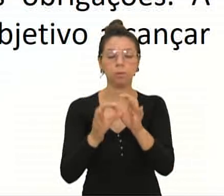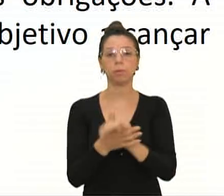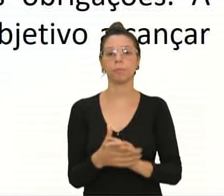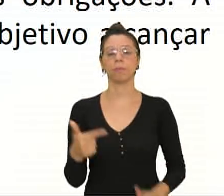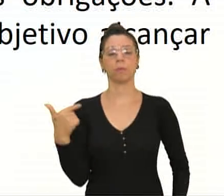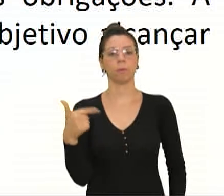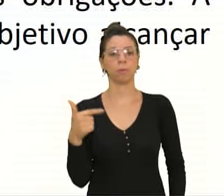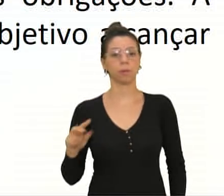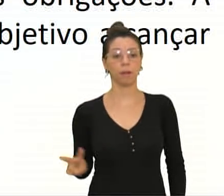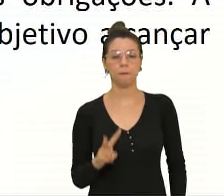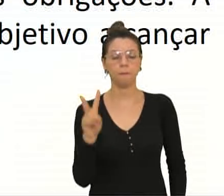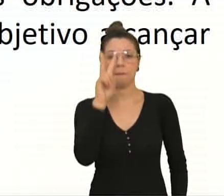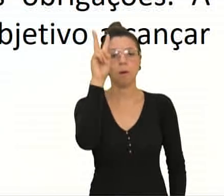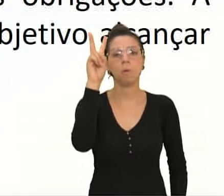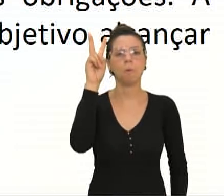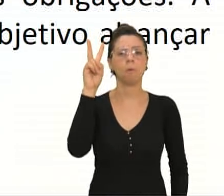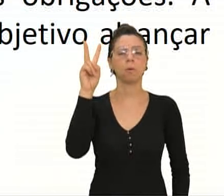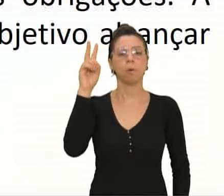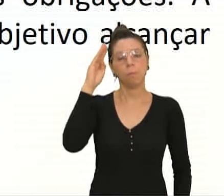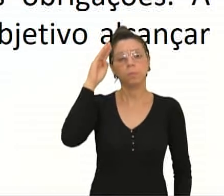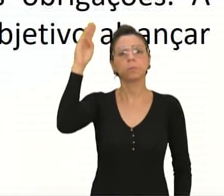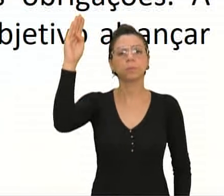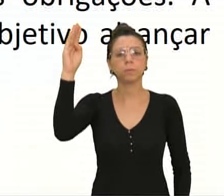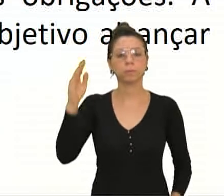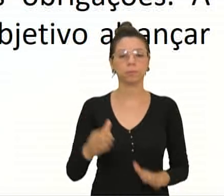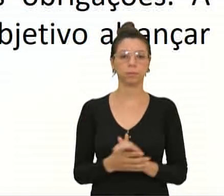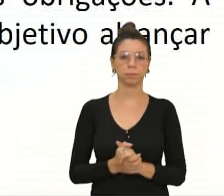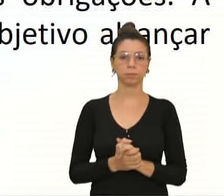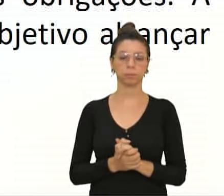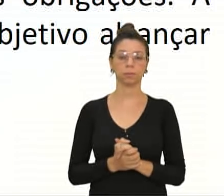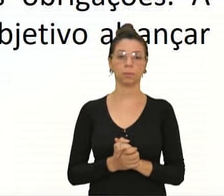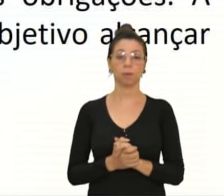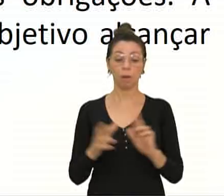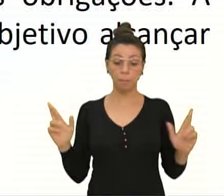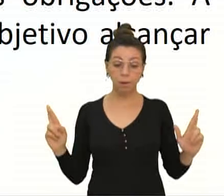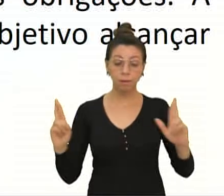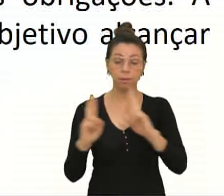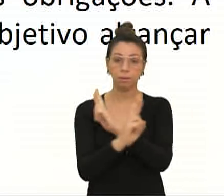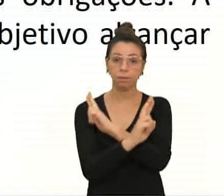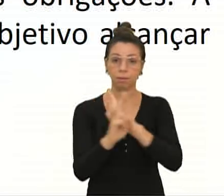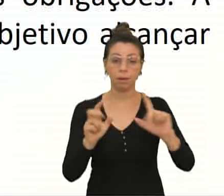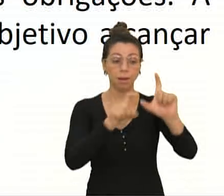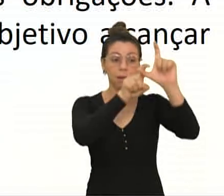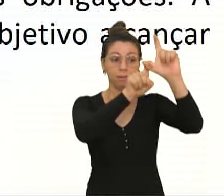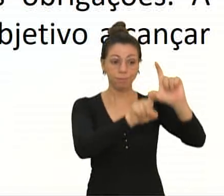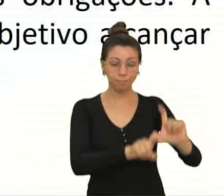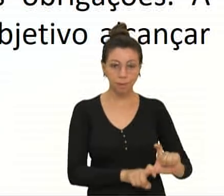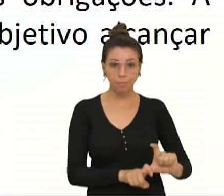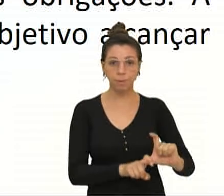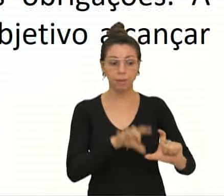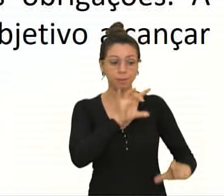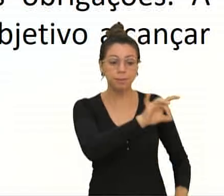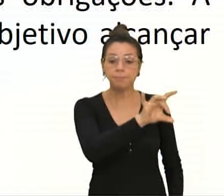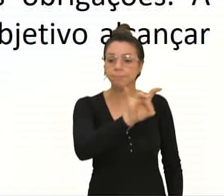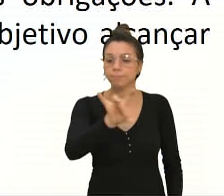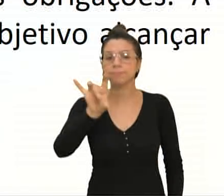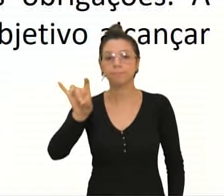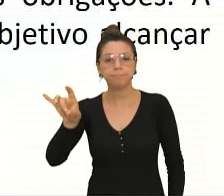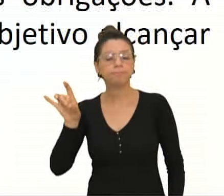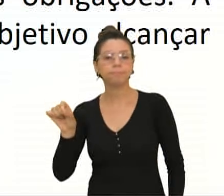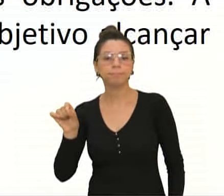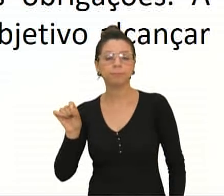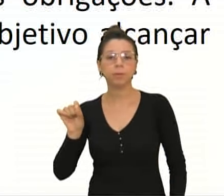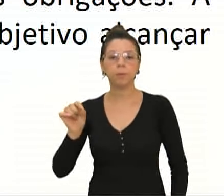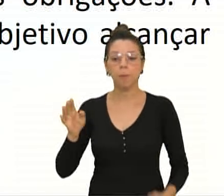valor ou de princípio. É uma ética relacional. Ela depende de uma relação de cada pessoa com o